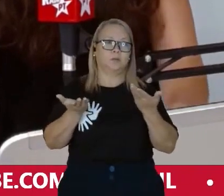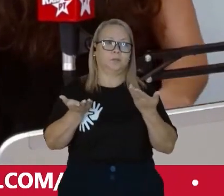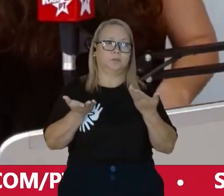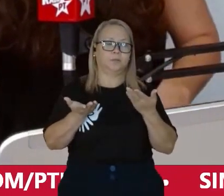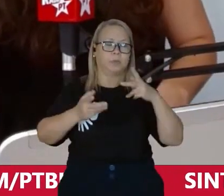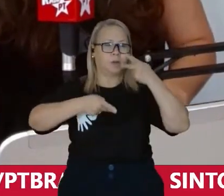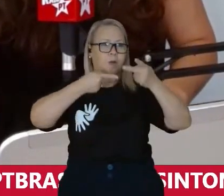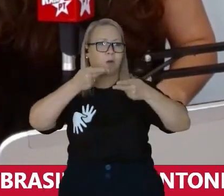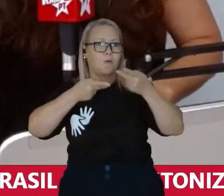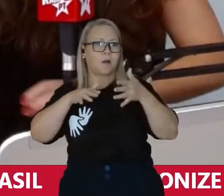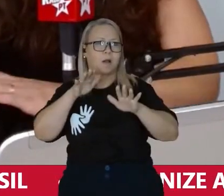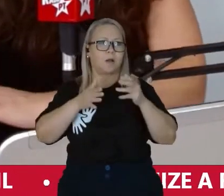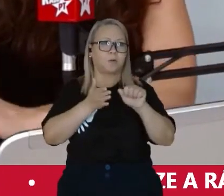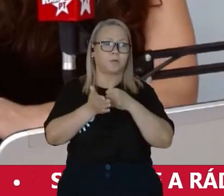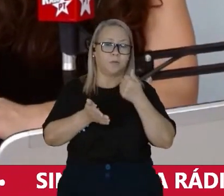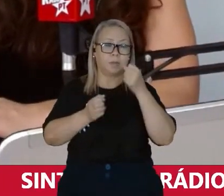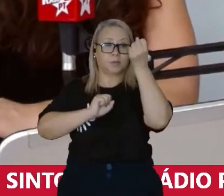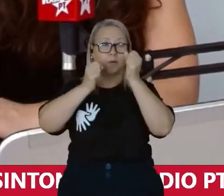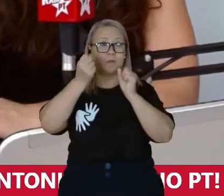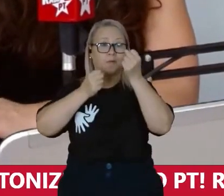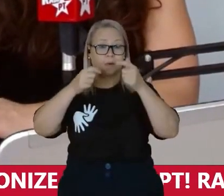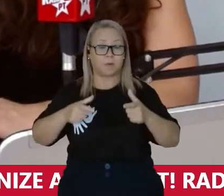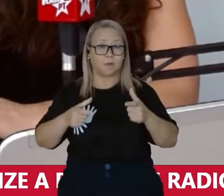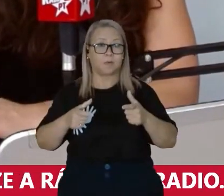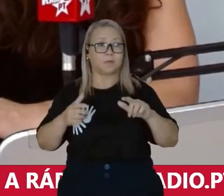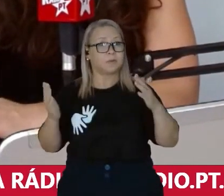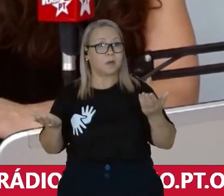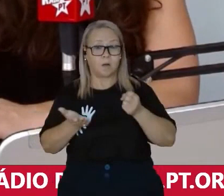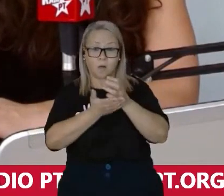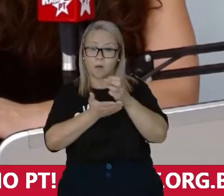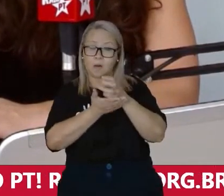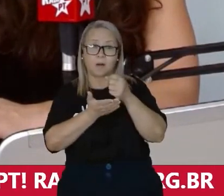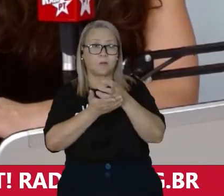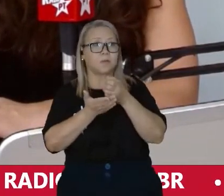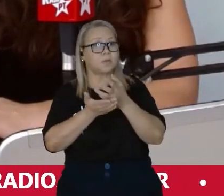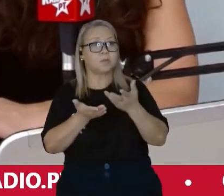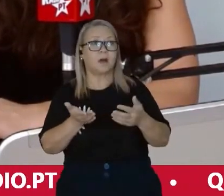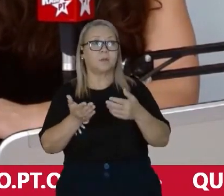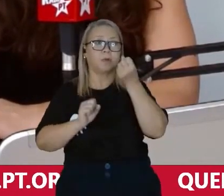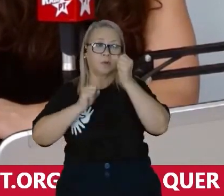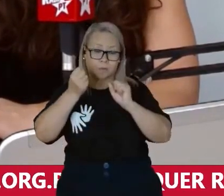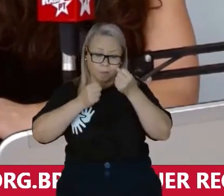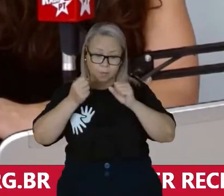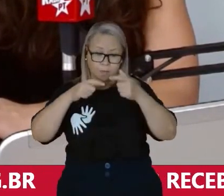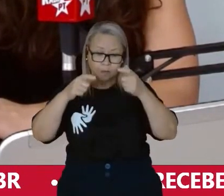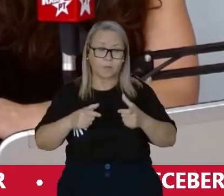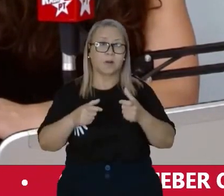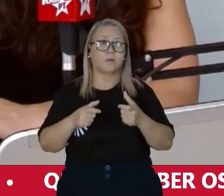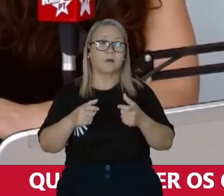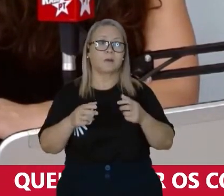falar algumas vezes que o chão de fábrica dos anos 90 hoje em dia são os grupos de WhatsApp. É lá que a gente tem que estar, a gente tem que preencher esses espaços